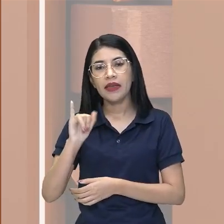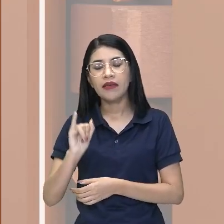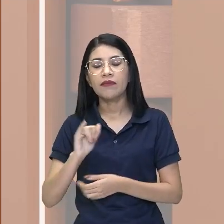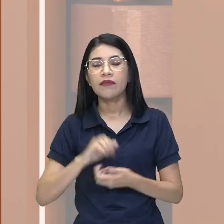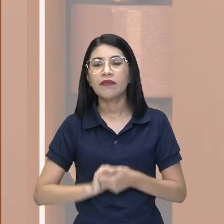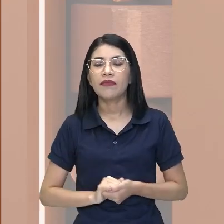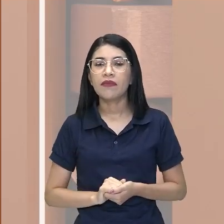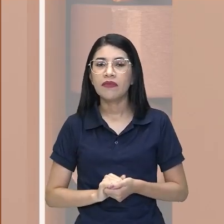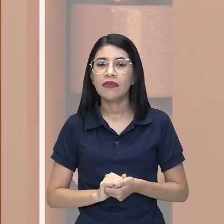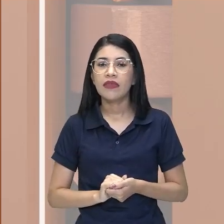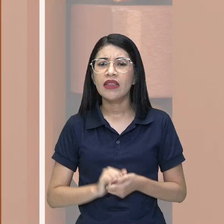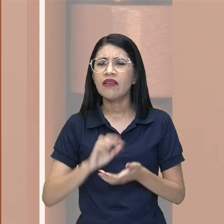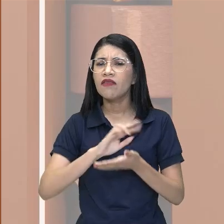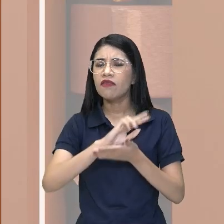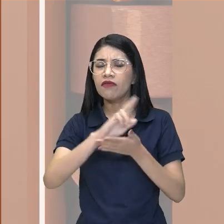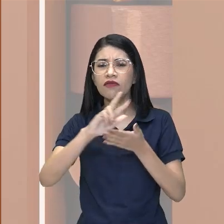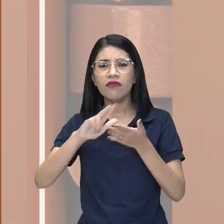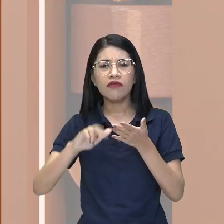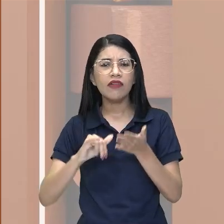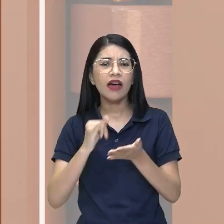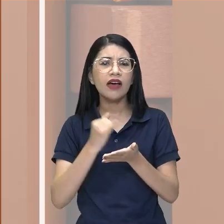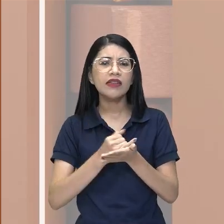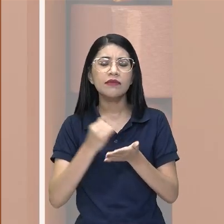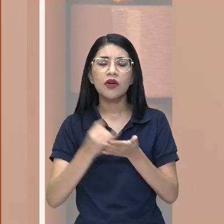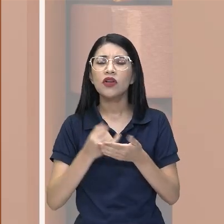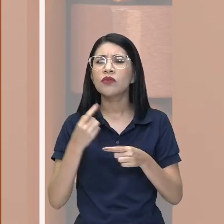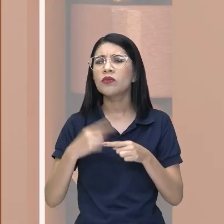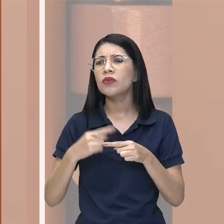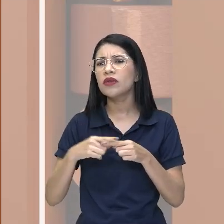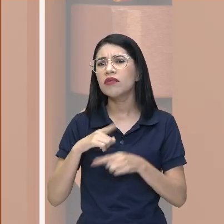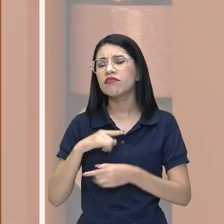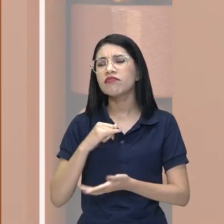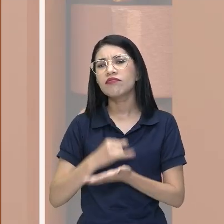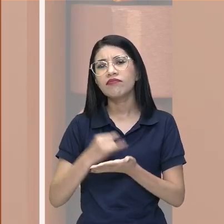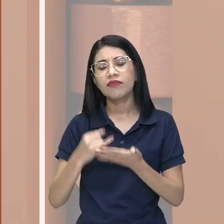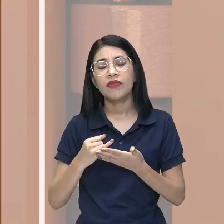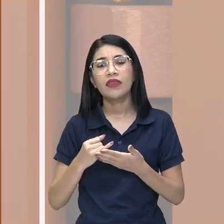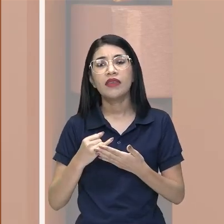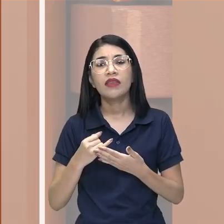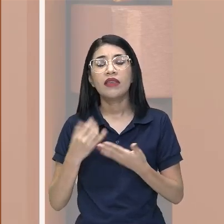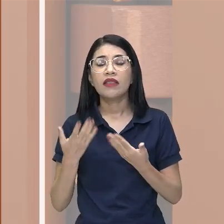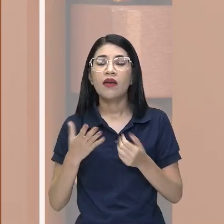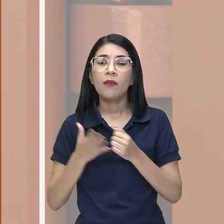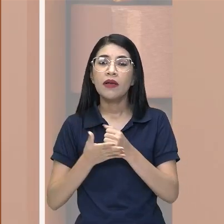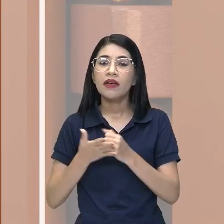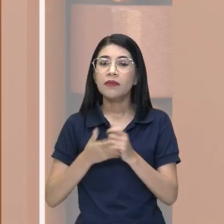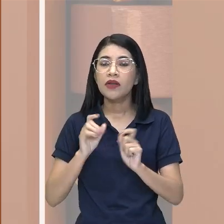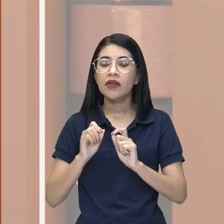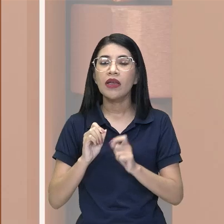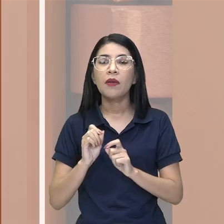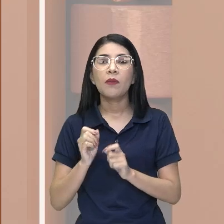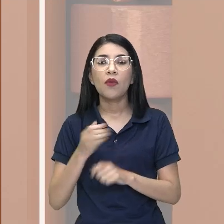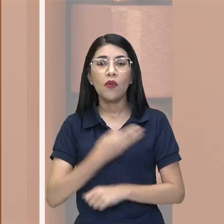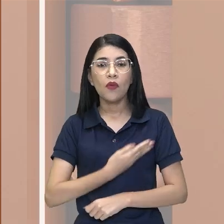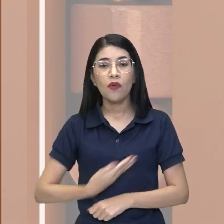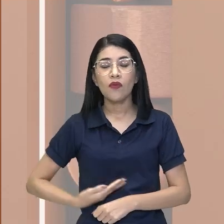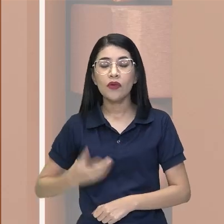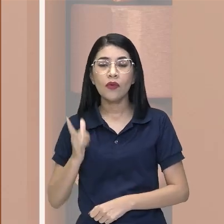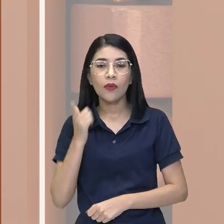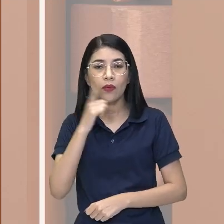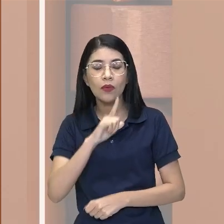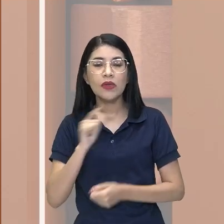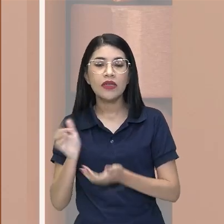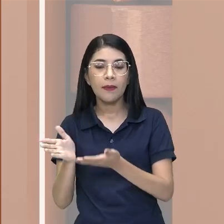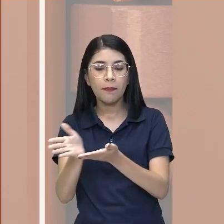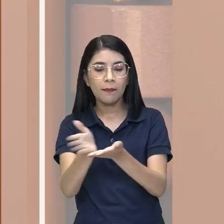enfim, uma série de impostos. Por que isso existe, pessoal? Basicamente para que o governo arrecade impostos todo momento que